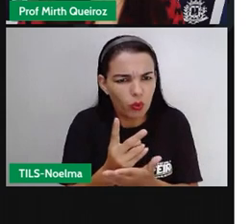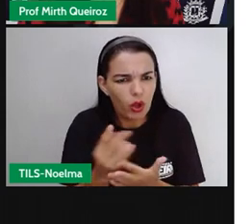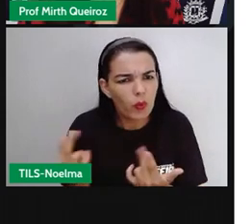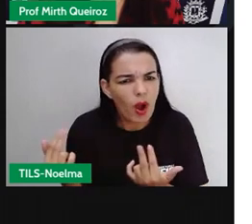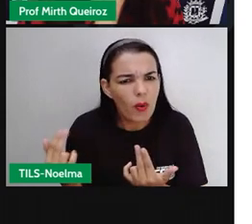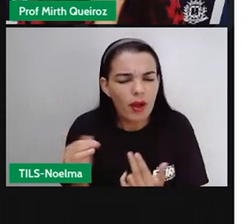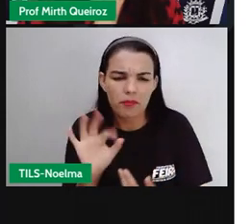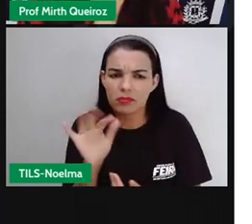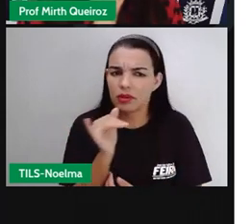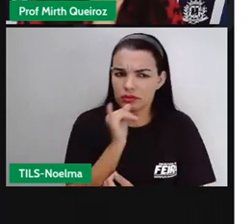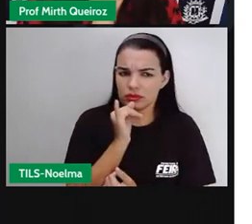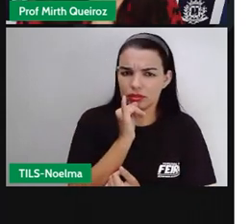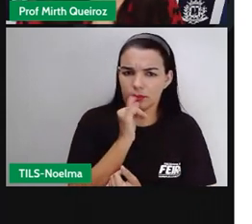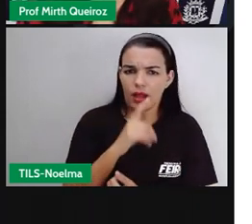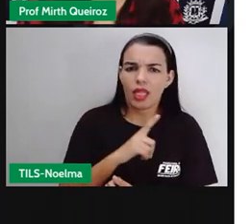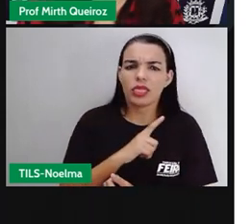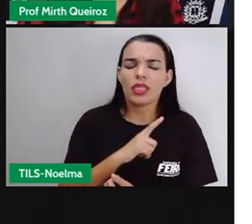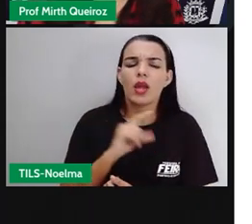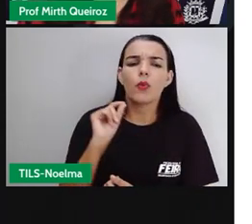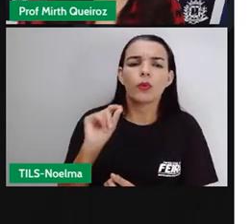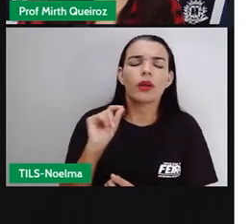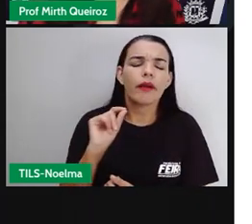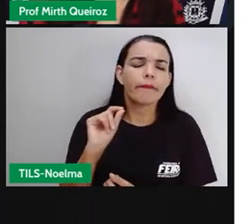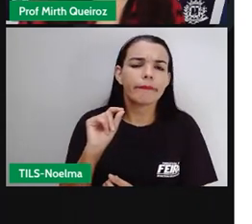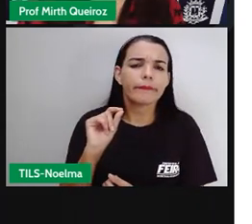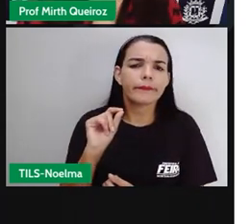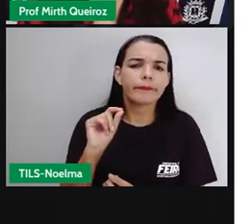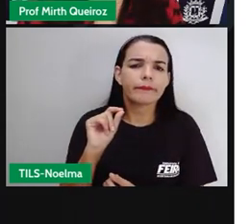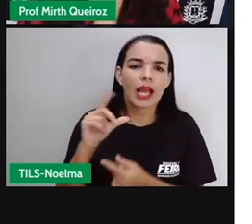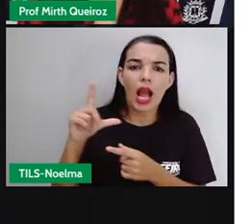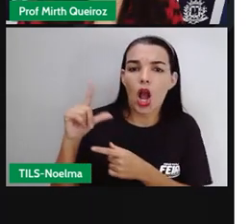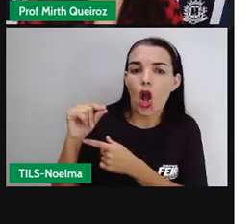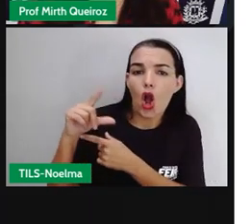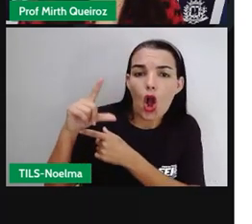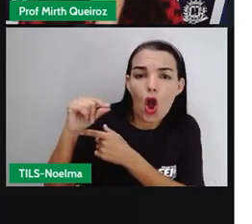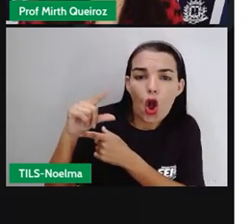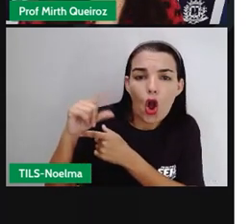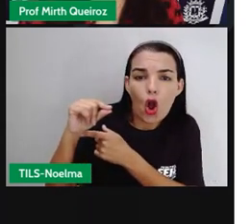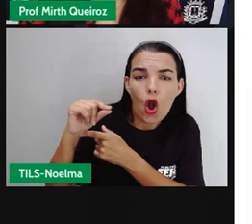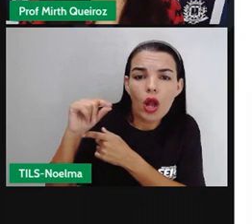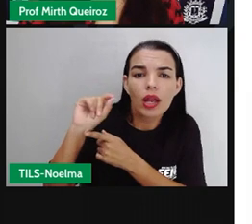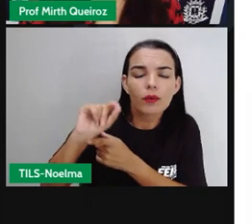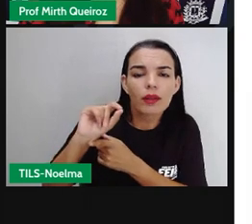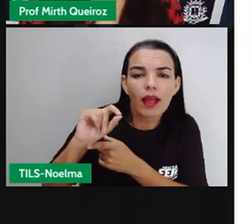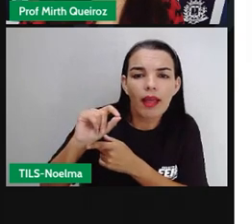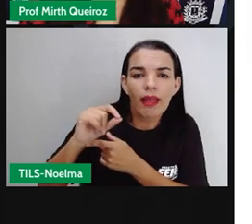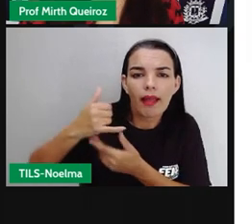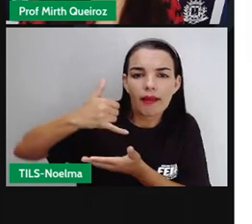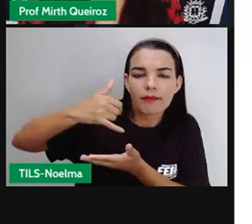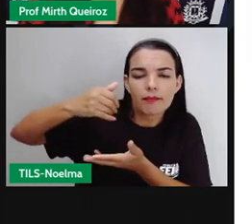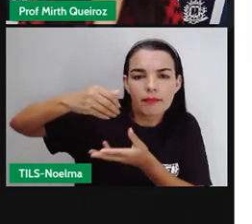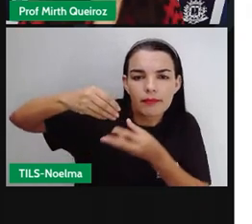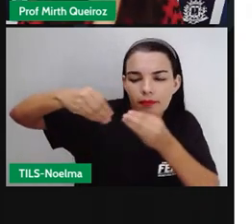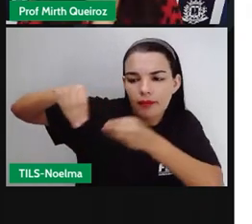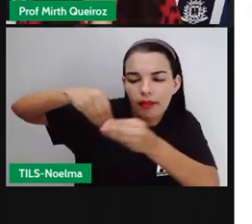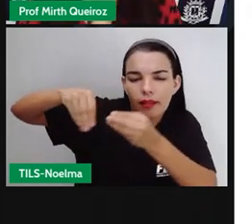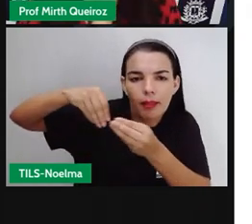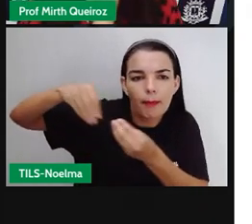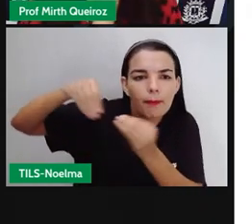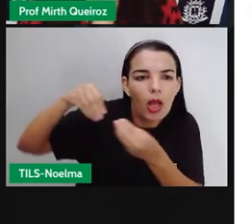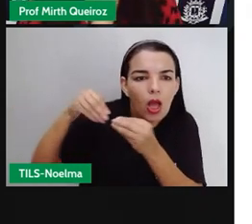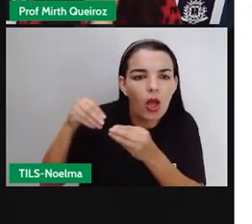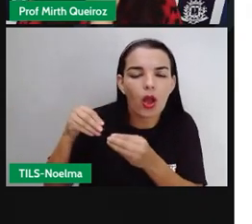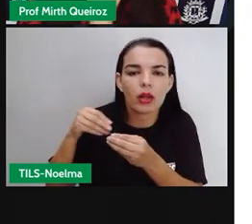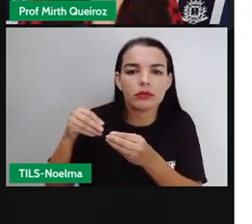Por exemplo, nós tínhamos ali a cola que estava no estado líquido, né? O